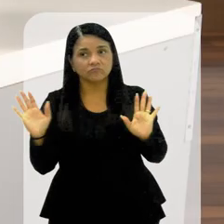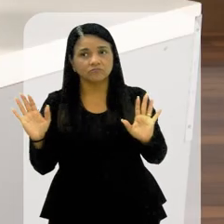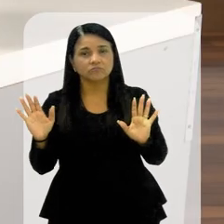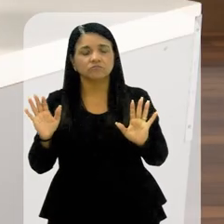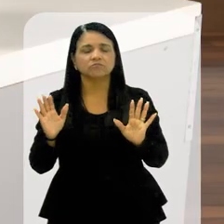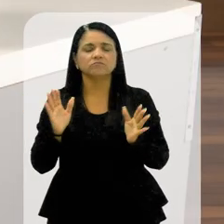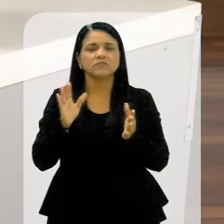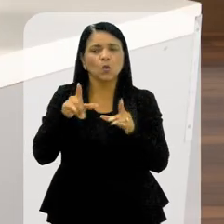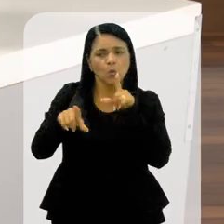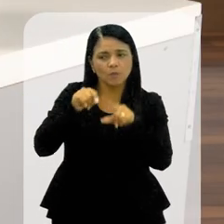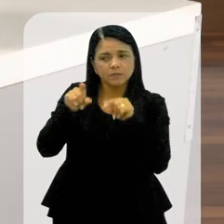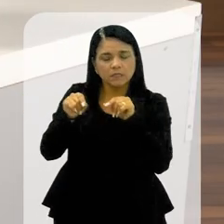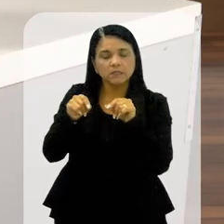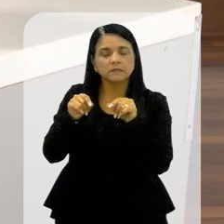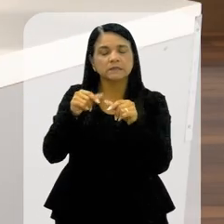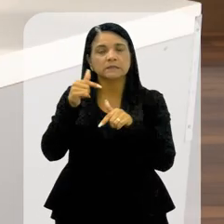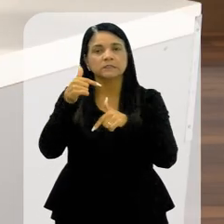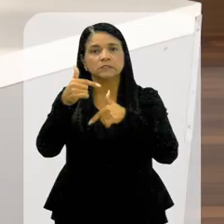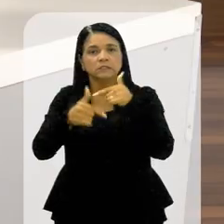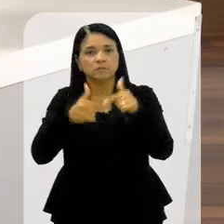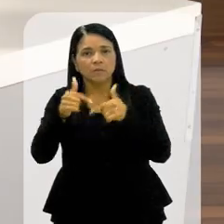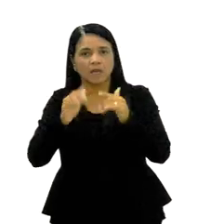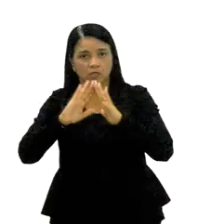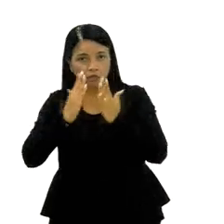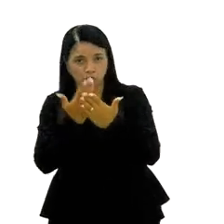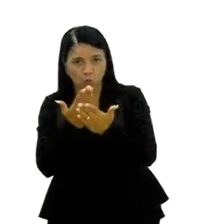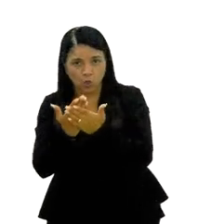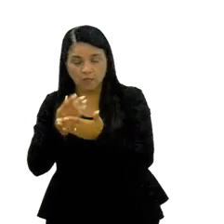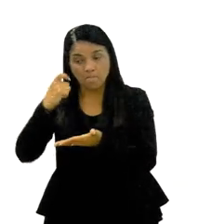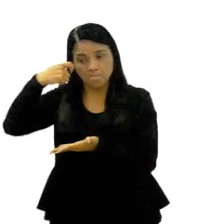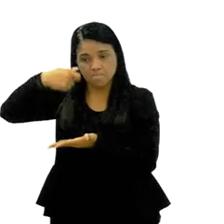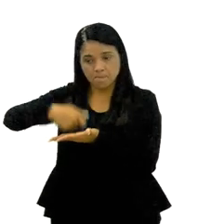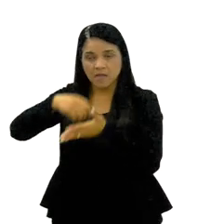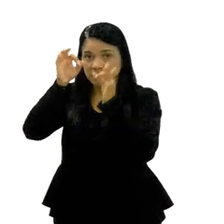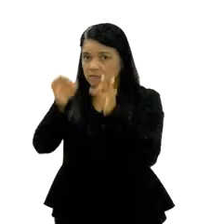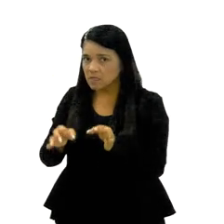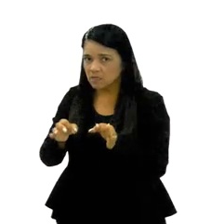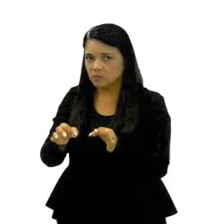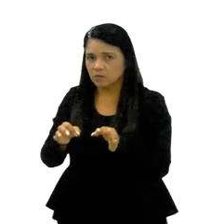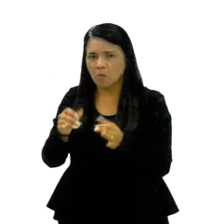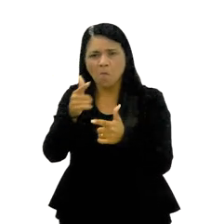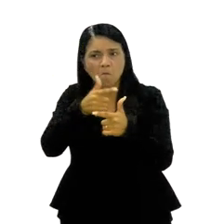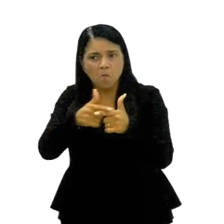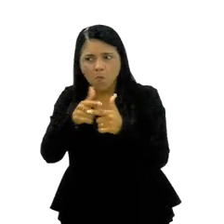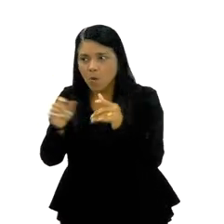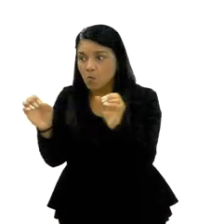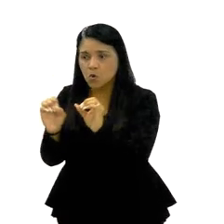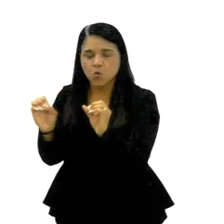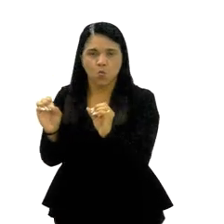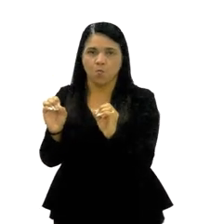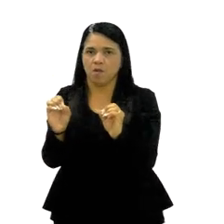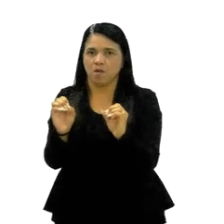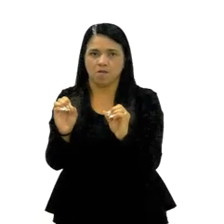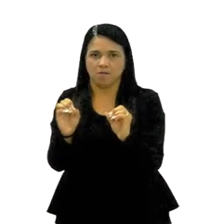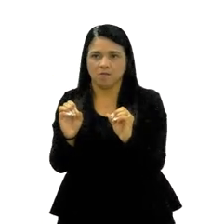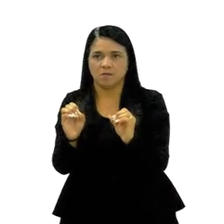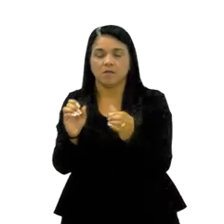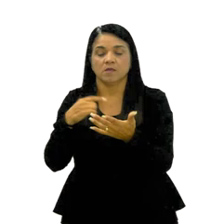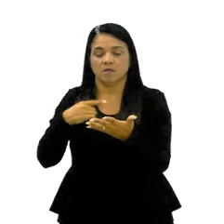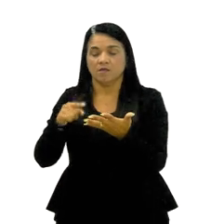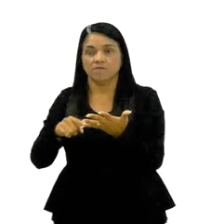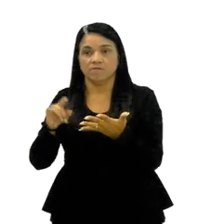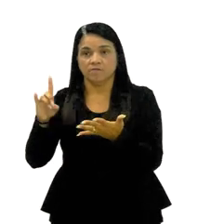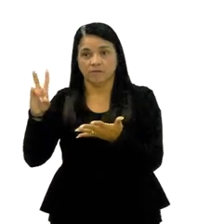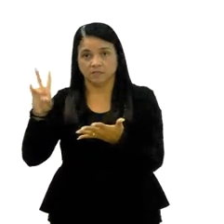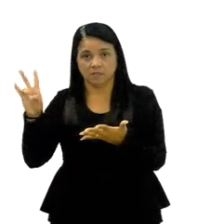correto. Então eu optei por trabalhar por algumas escolas que me pagam em dia. Eu não tenho problema com nenhuma dessas escolas que